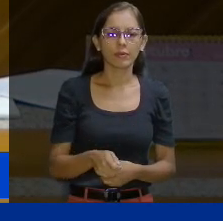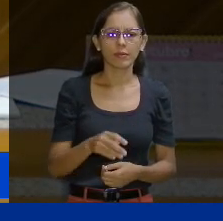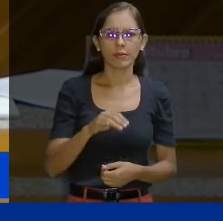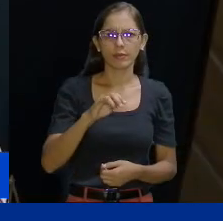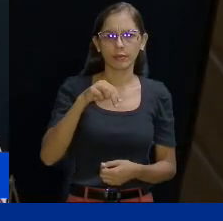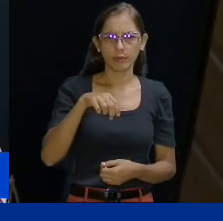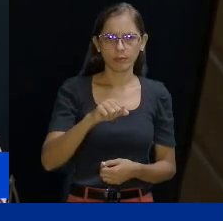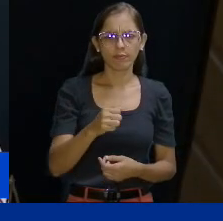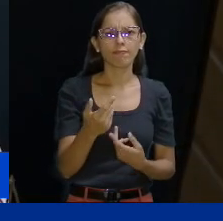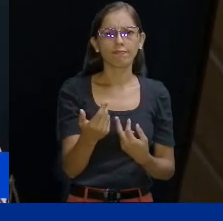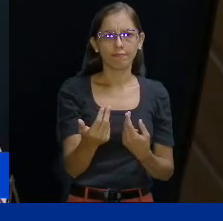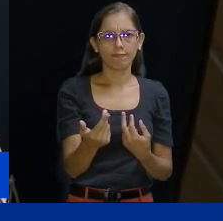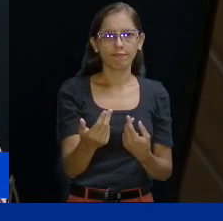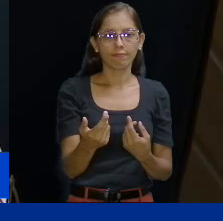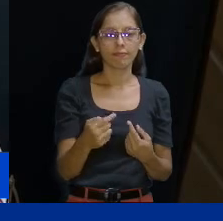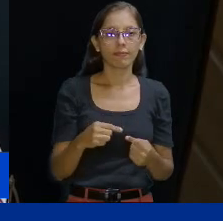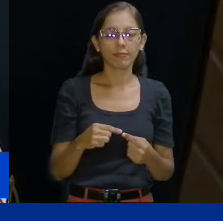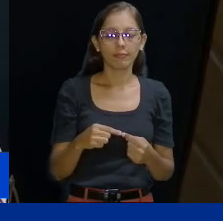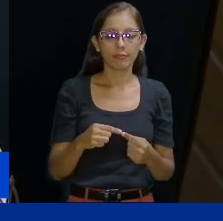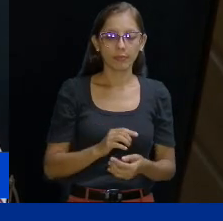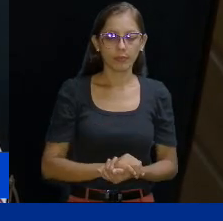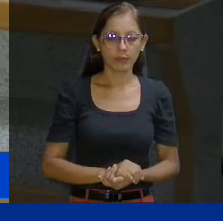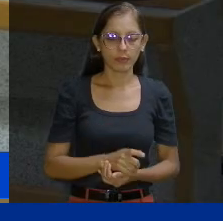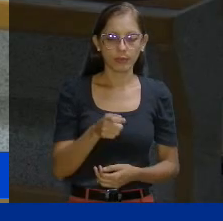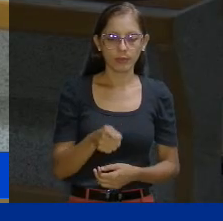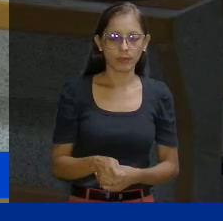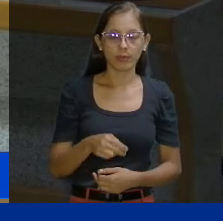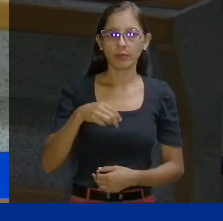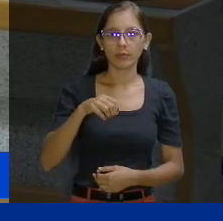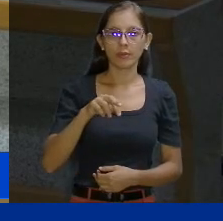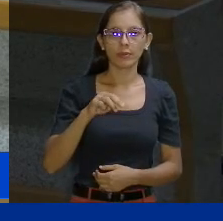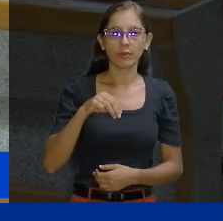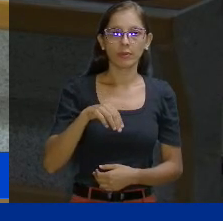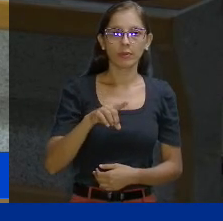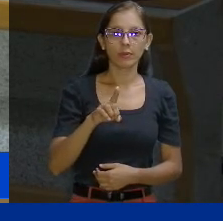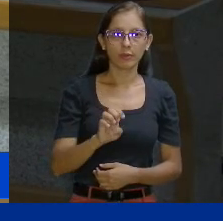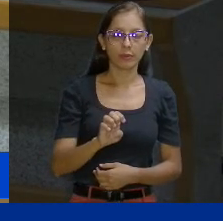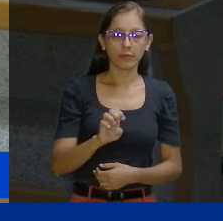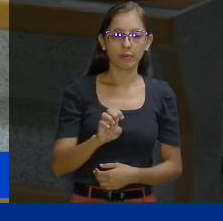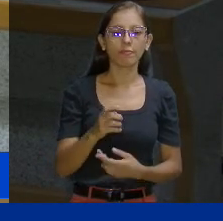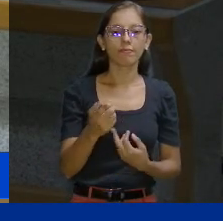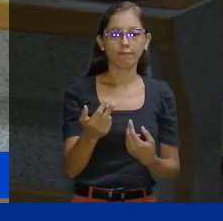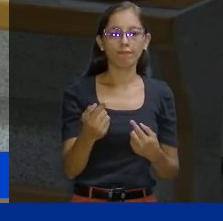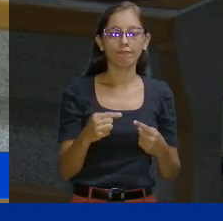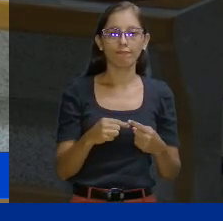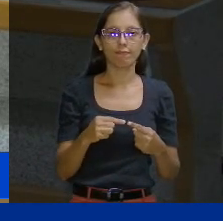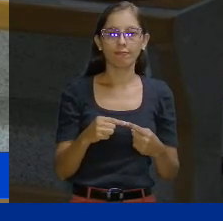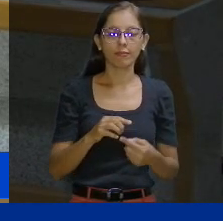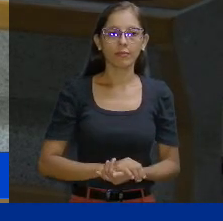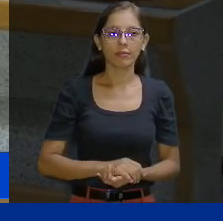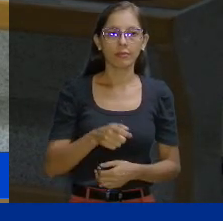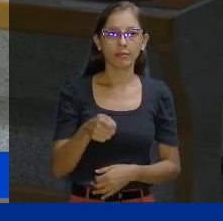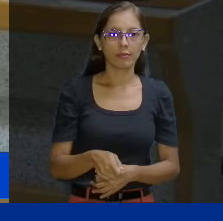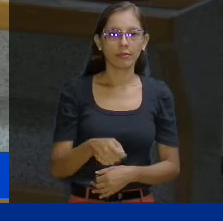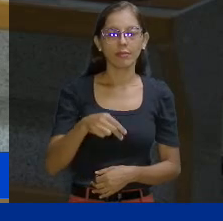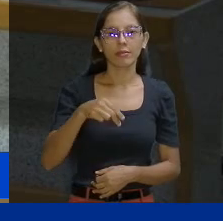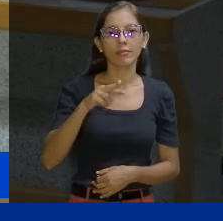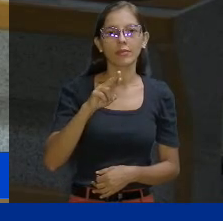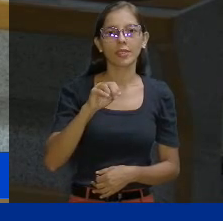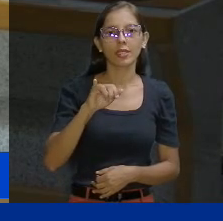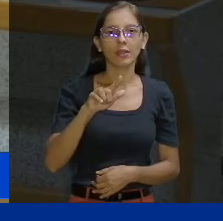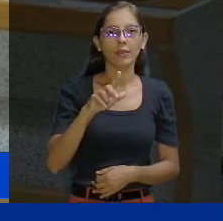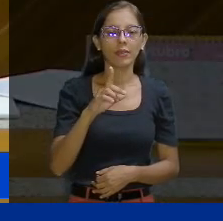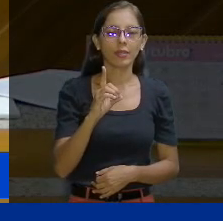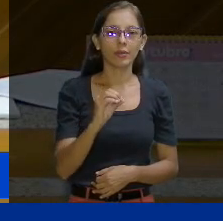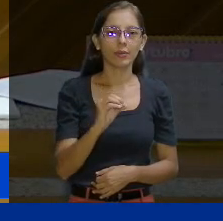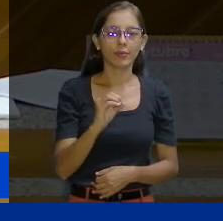De acordo com a proposição apresentada. Juiz Normande Souza? Eu também estou de acordo. Juiz Rivaldo Valente? Também sou,